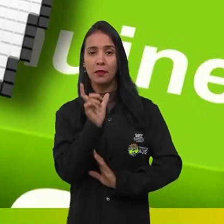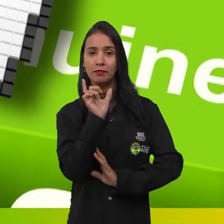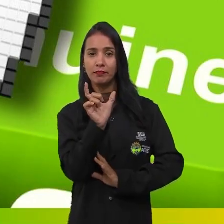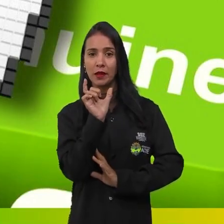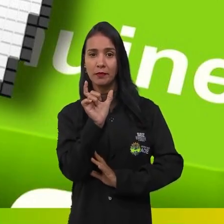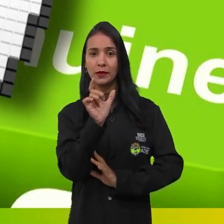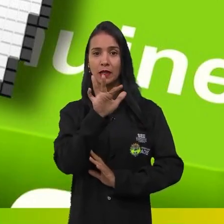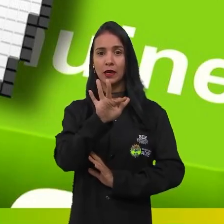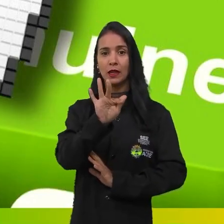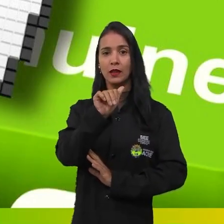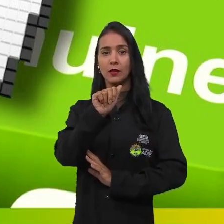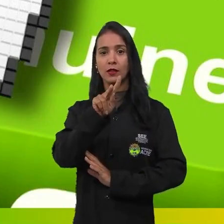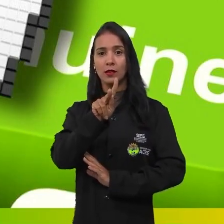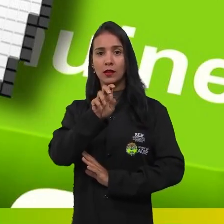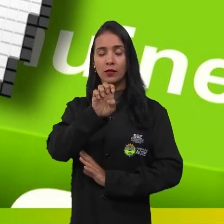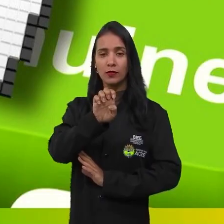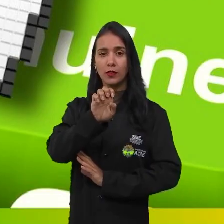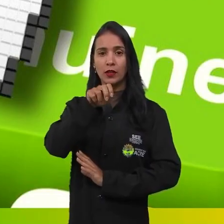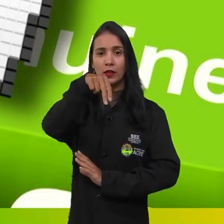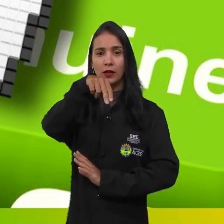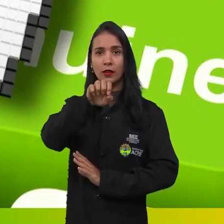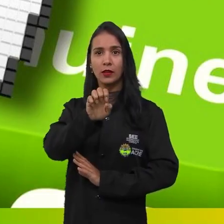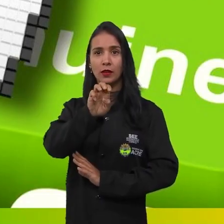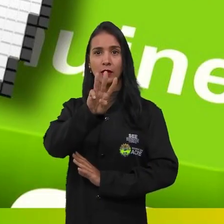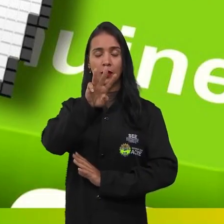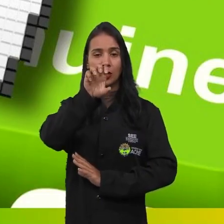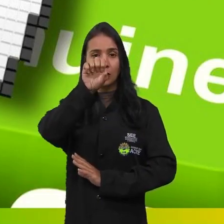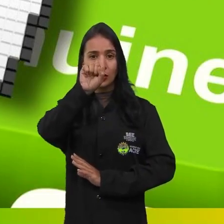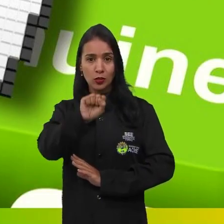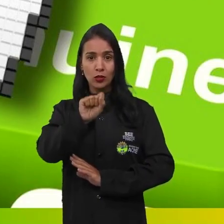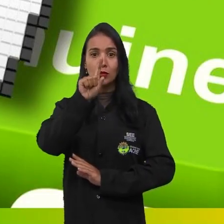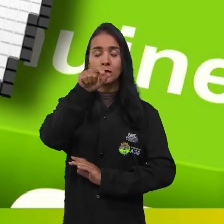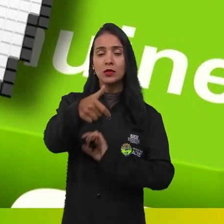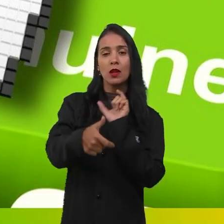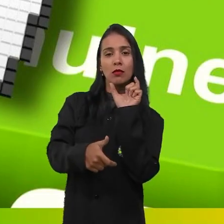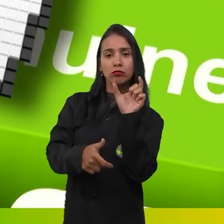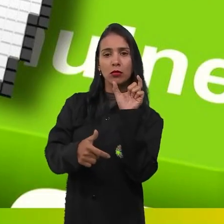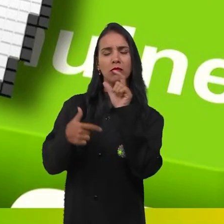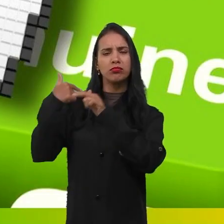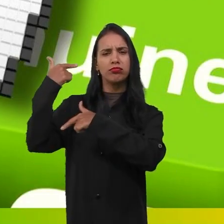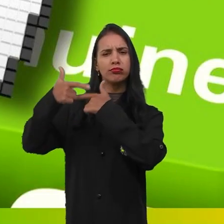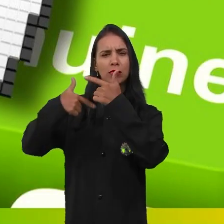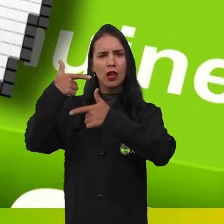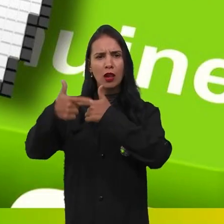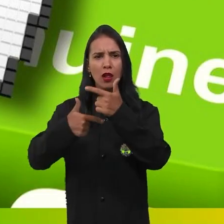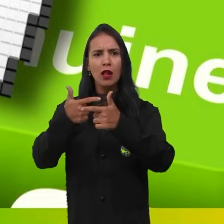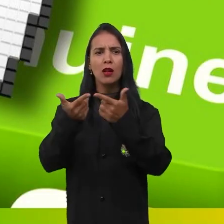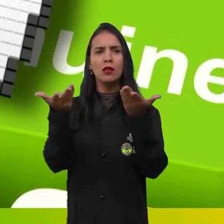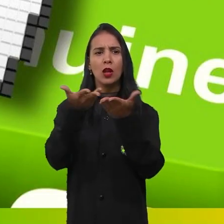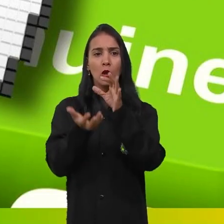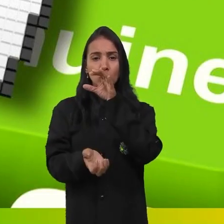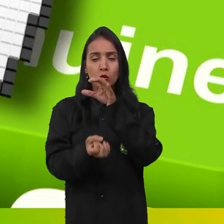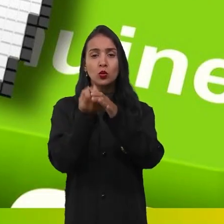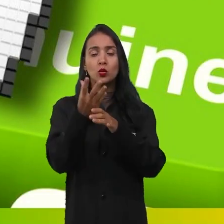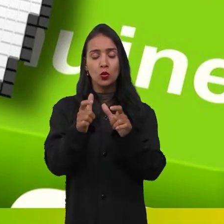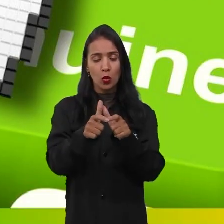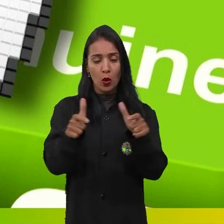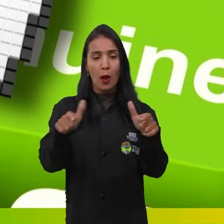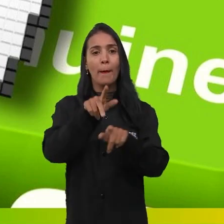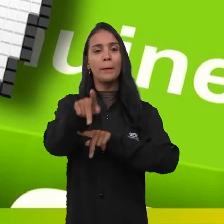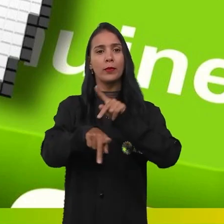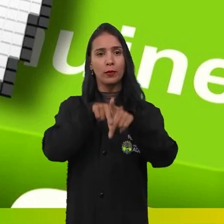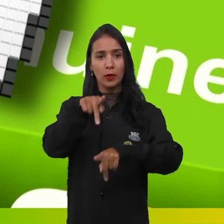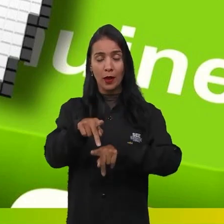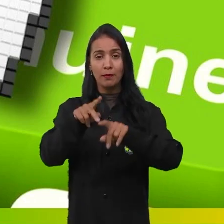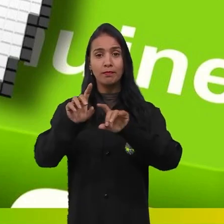news ele se tornou popular com o passar dos anos, ou nos últimos anos, justamente por conta do crescimento das redes